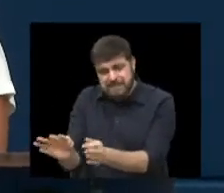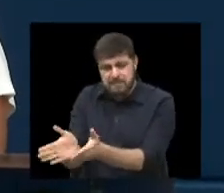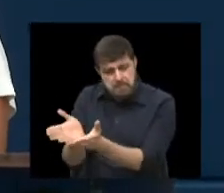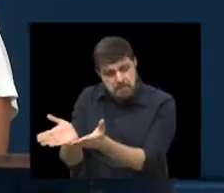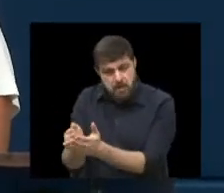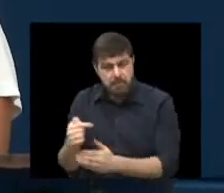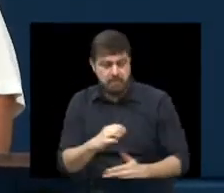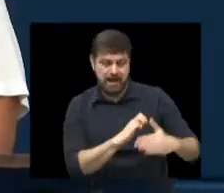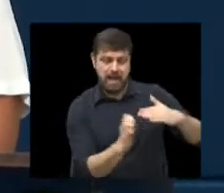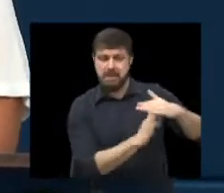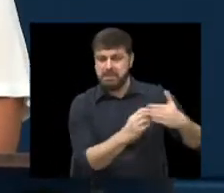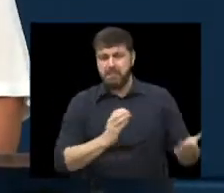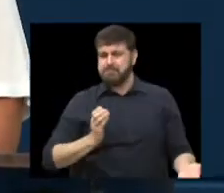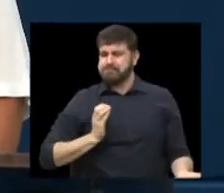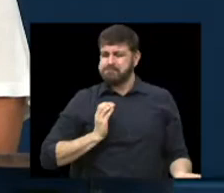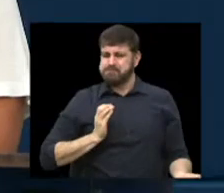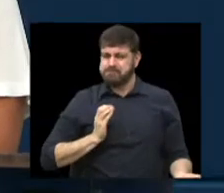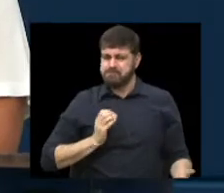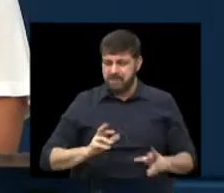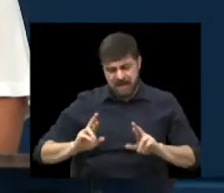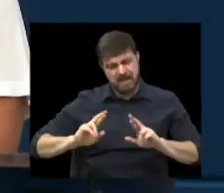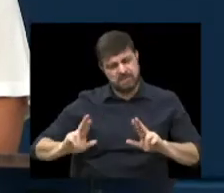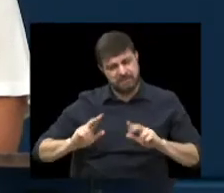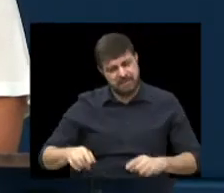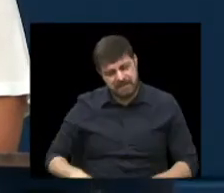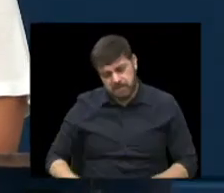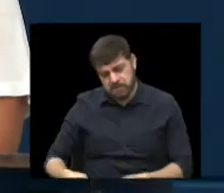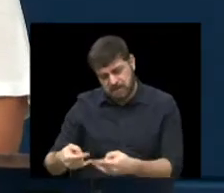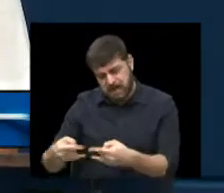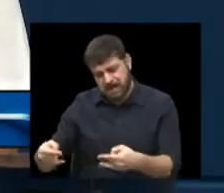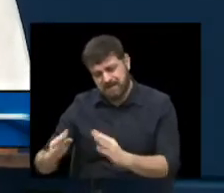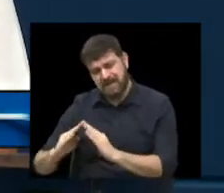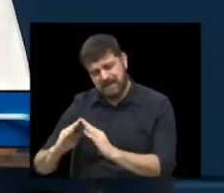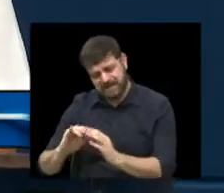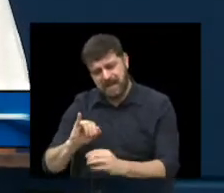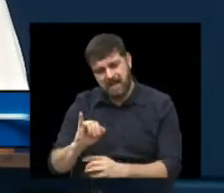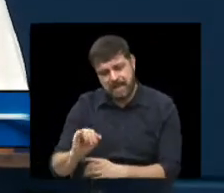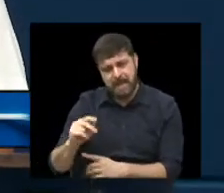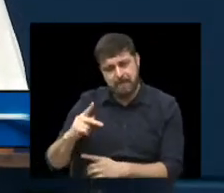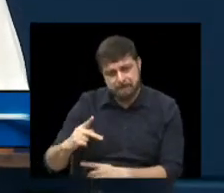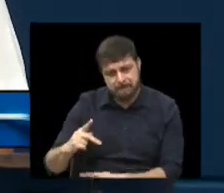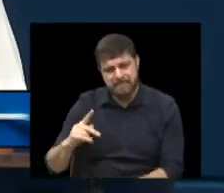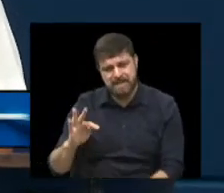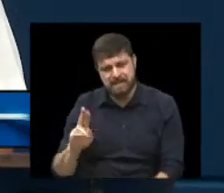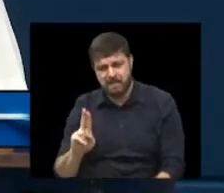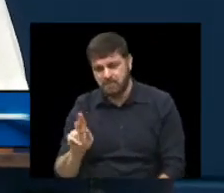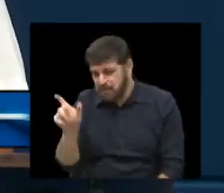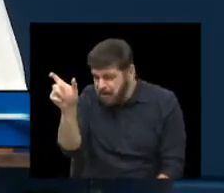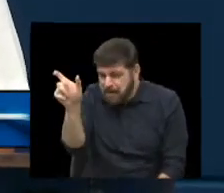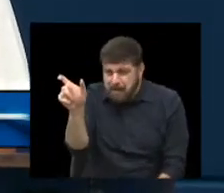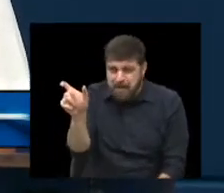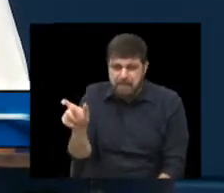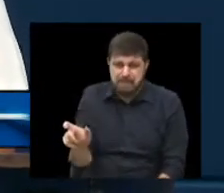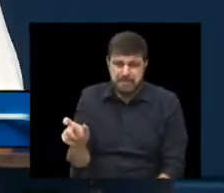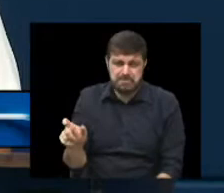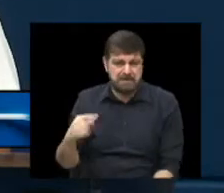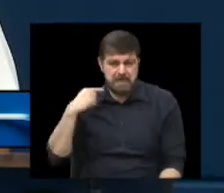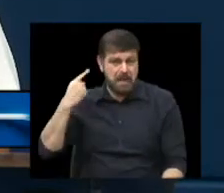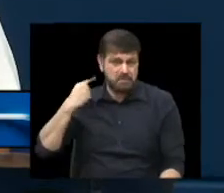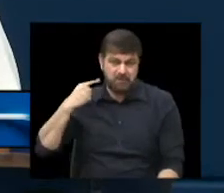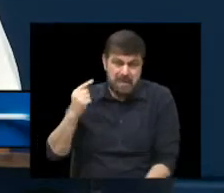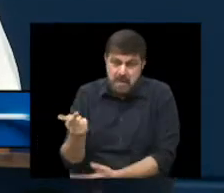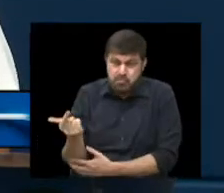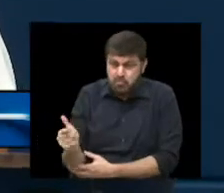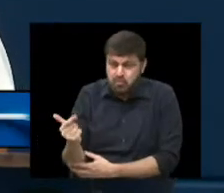da dívida. Porque uma coisa é a dívida do IPTU da pessoa que não tem um escritório de advocacia, que não